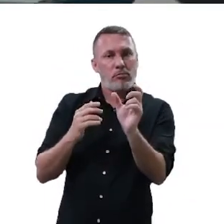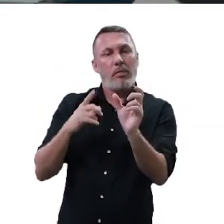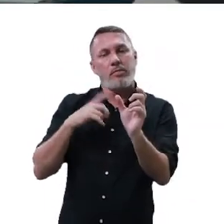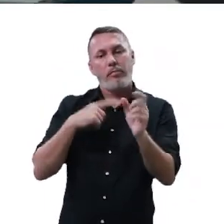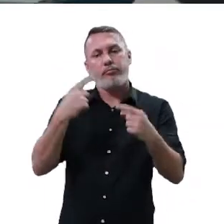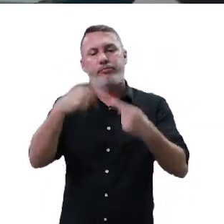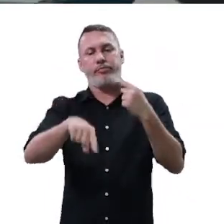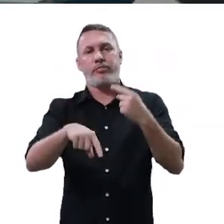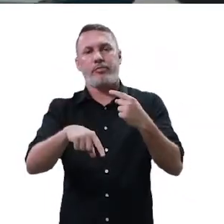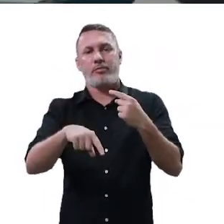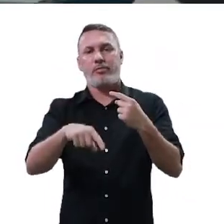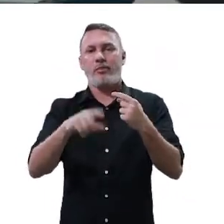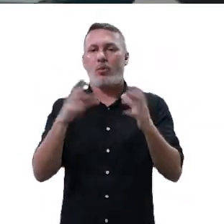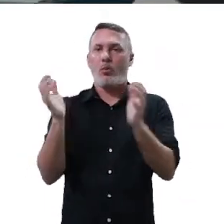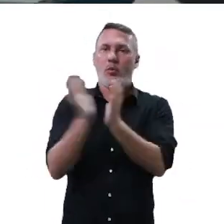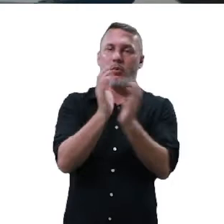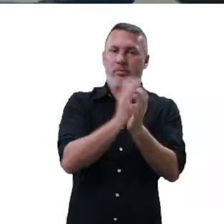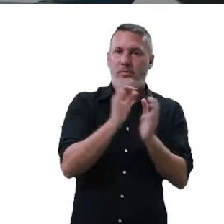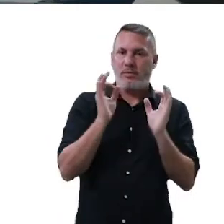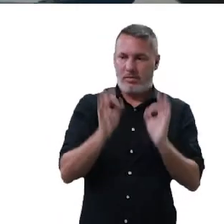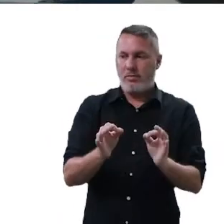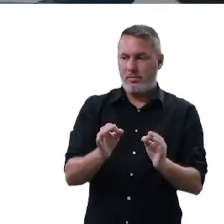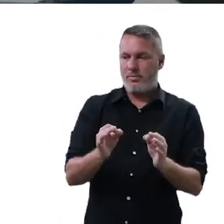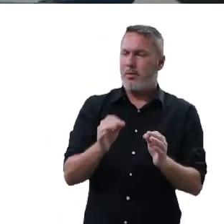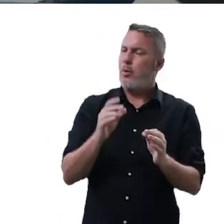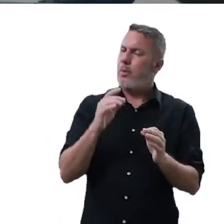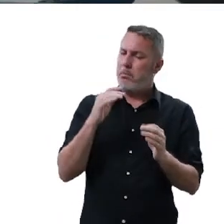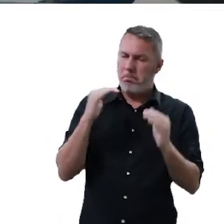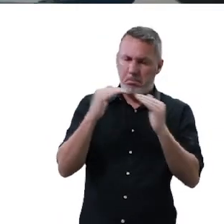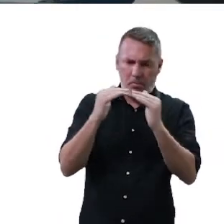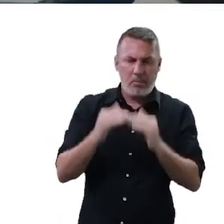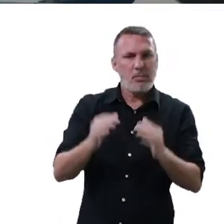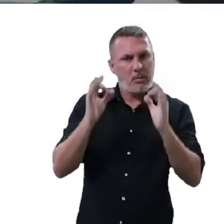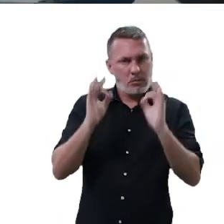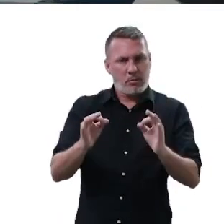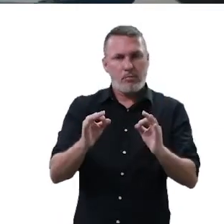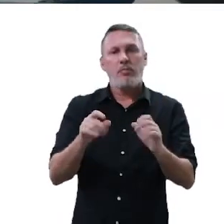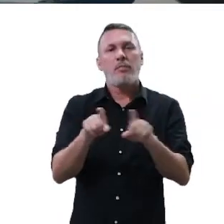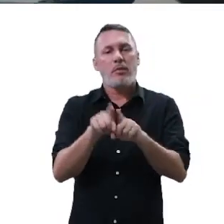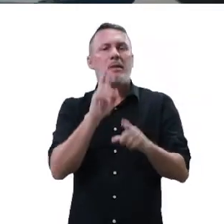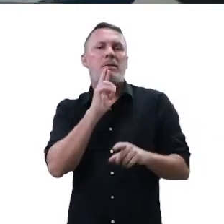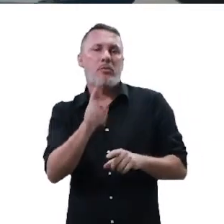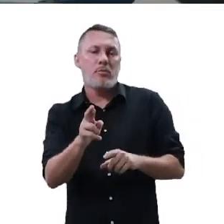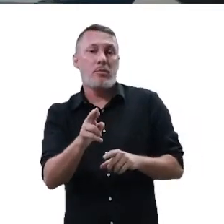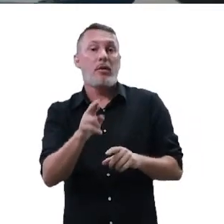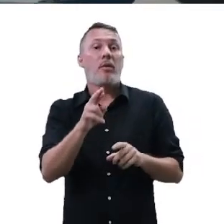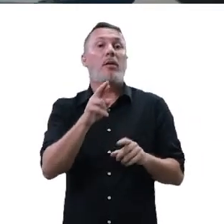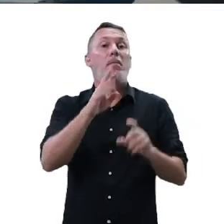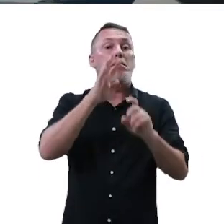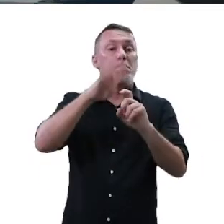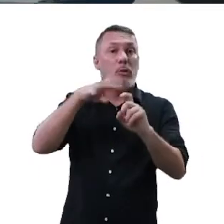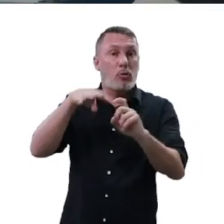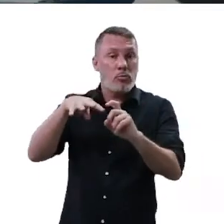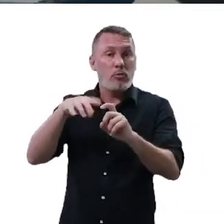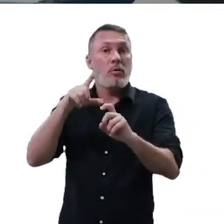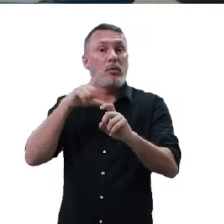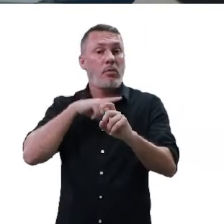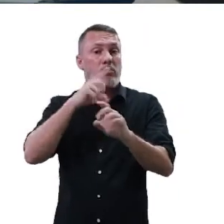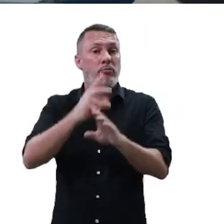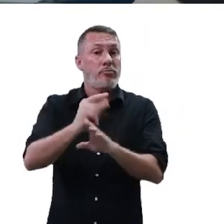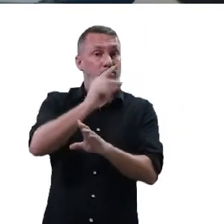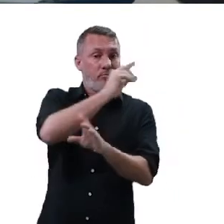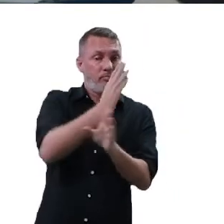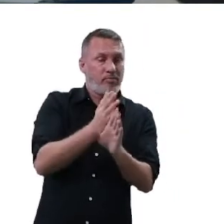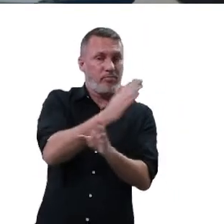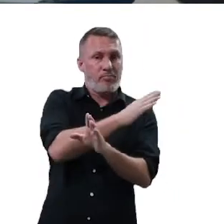conceitos importantes. Então, havia uma contradição com a mitologia, correto? Corretíssimo. E essa